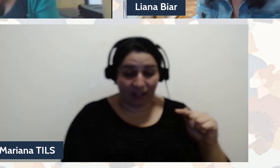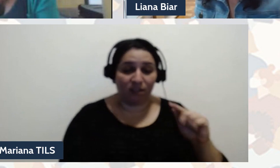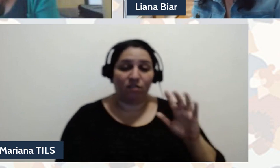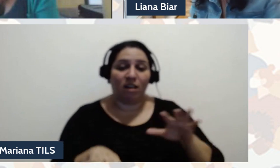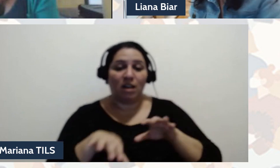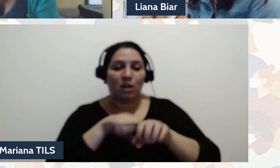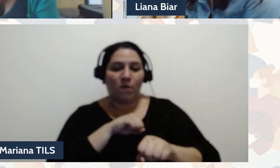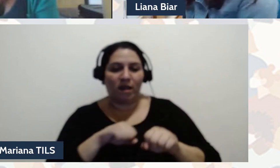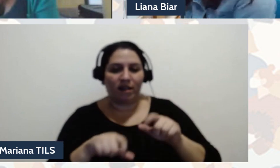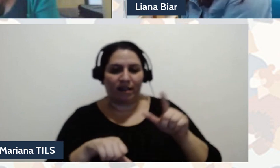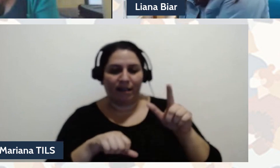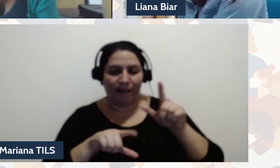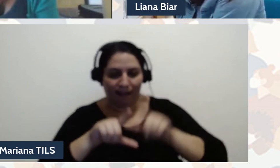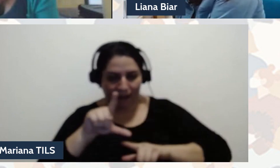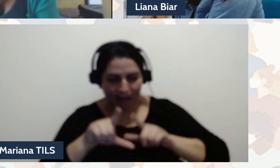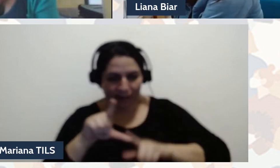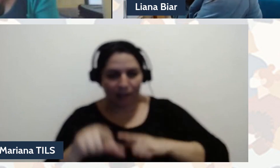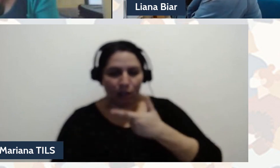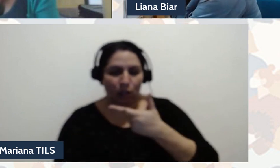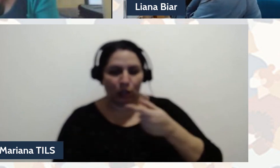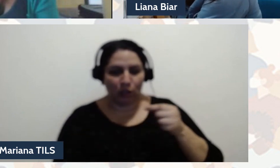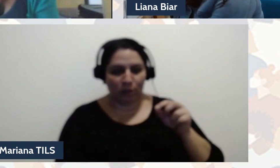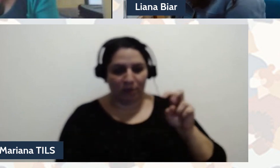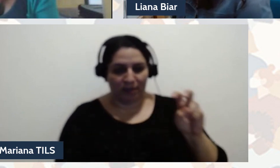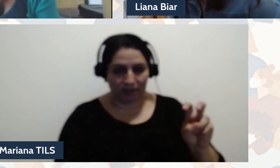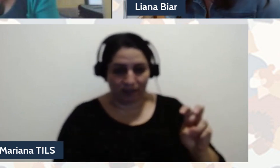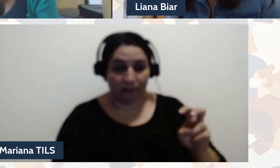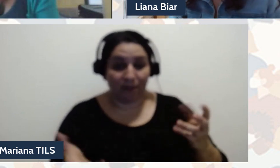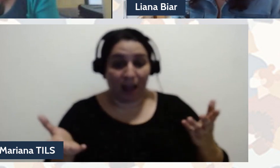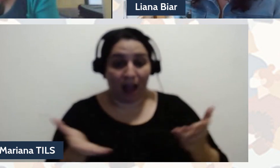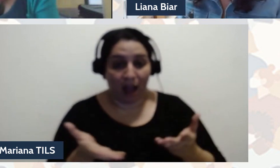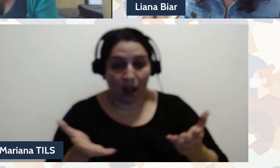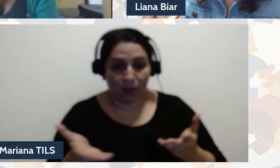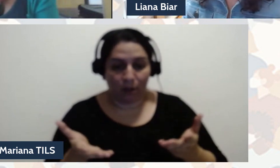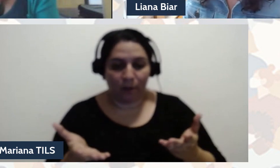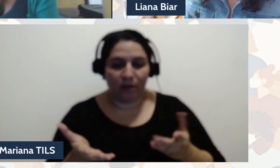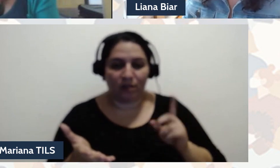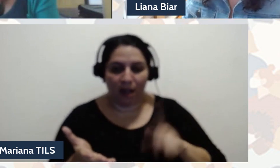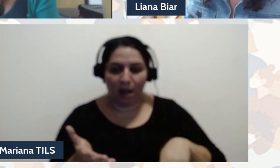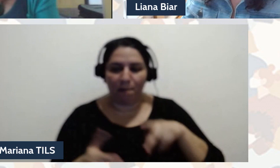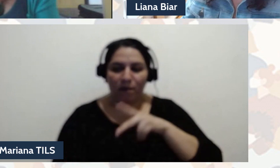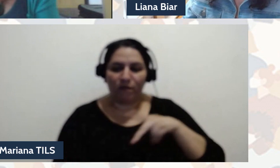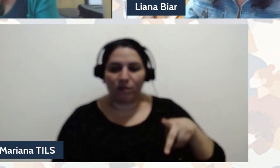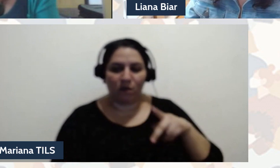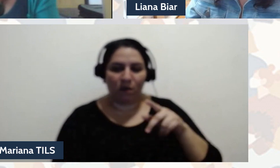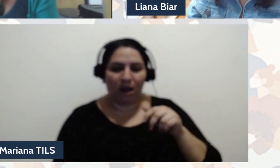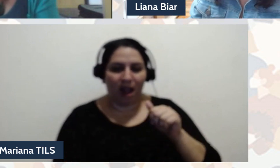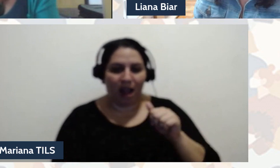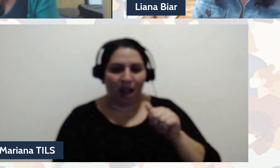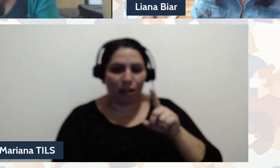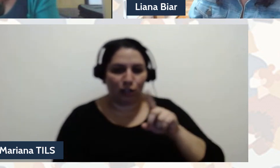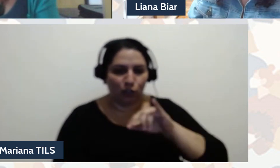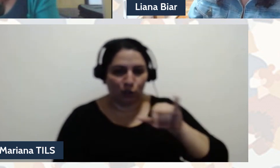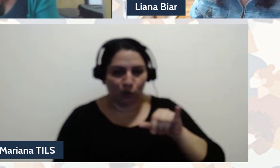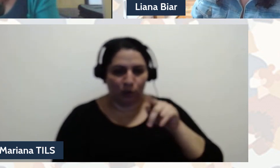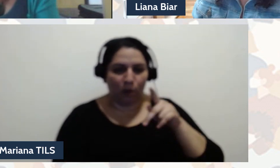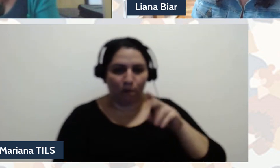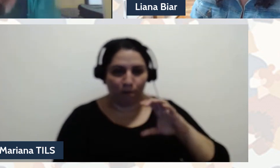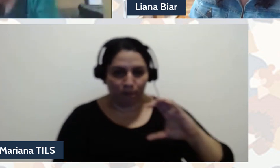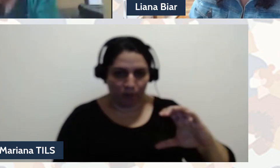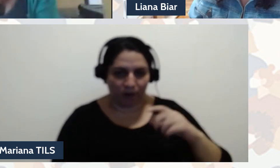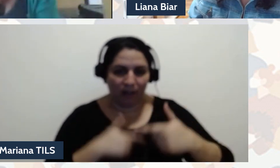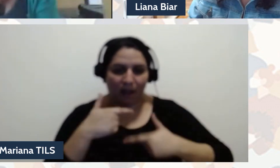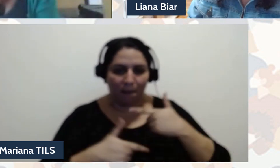Universidade do Estado do Rio de Janeiro, em 2005. Atualmente é professora adjunta da PUC Rio de Janeiro, instituição em que atua